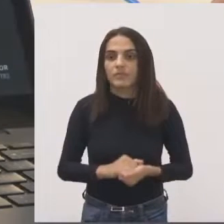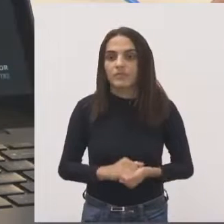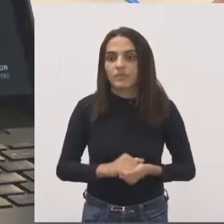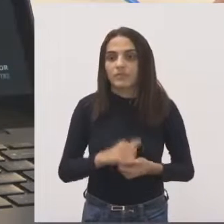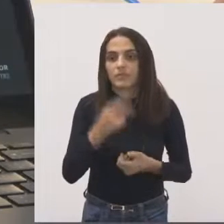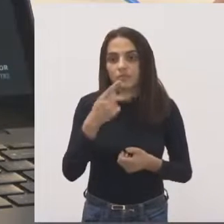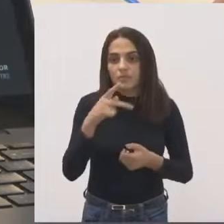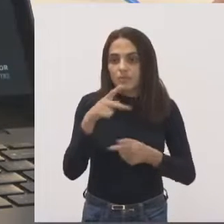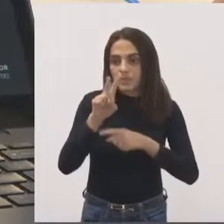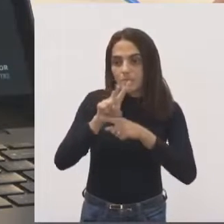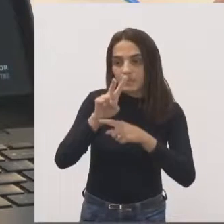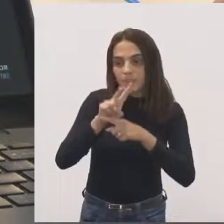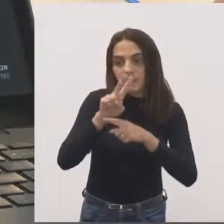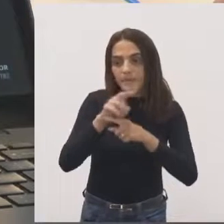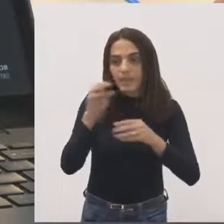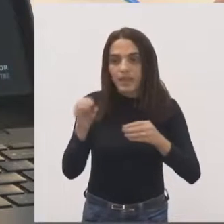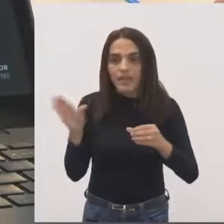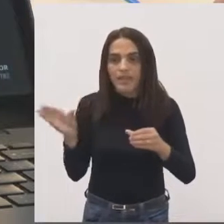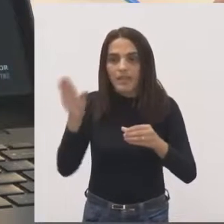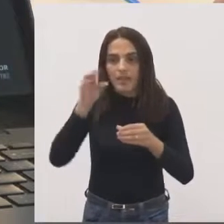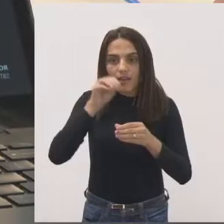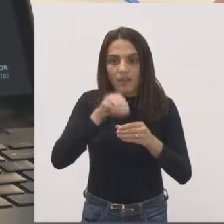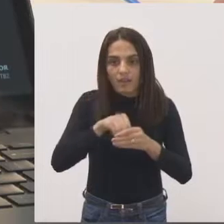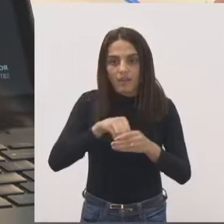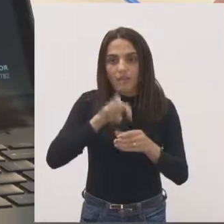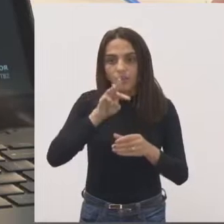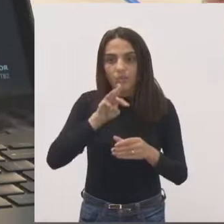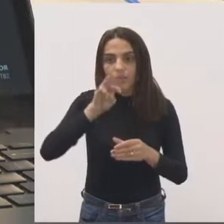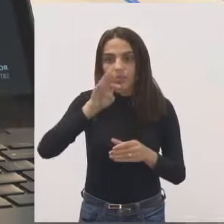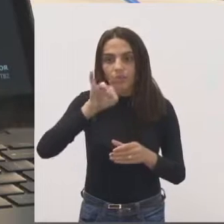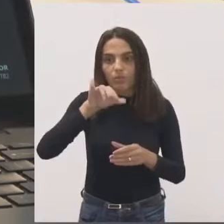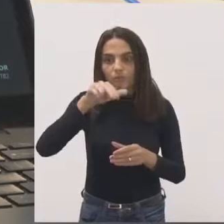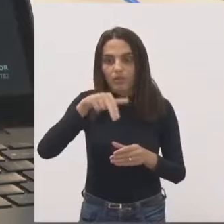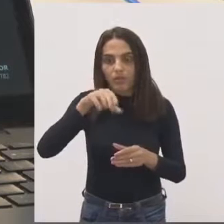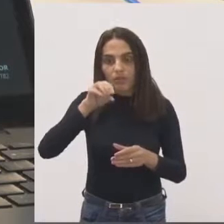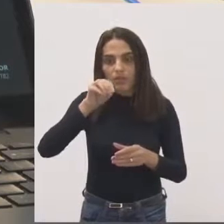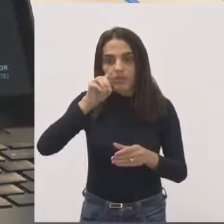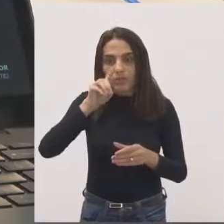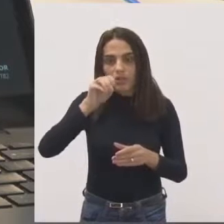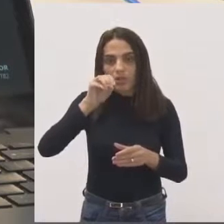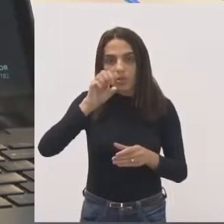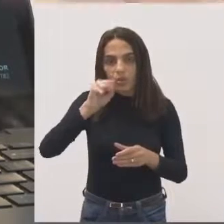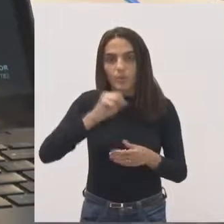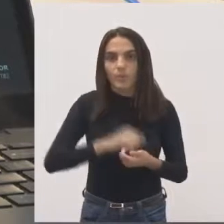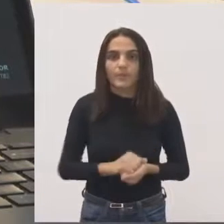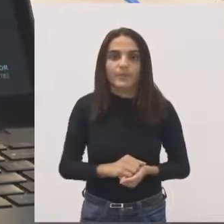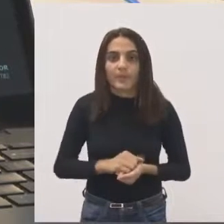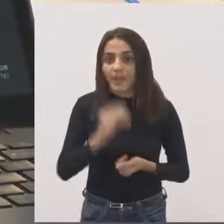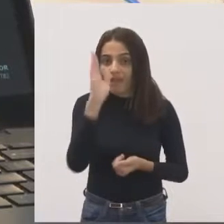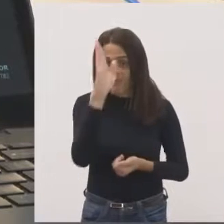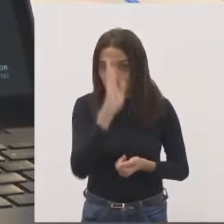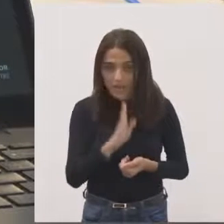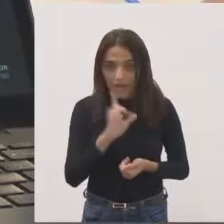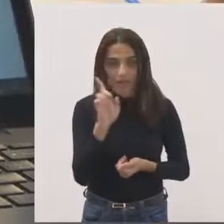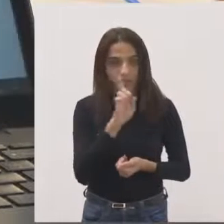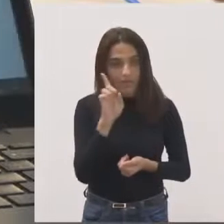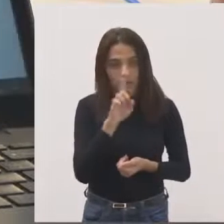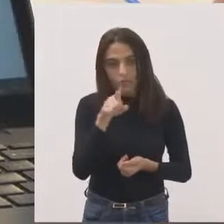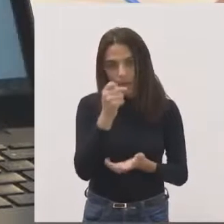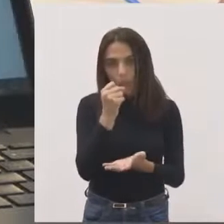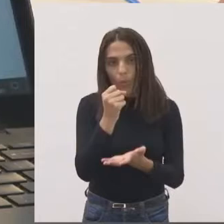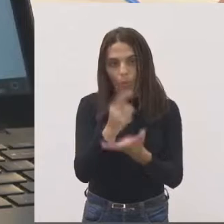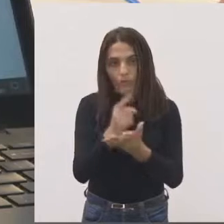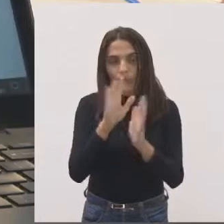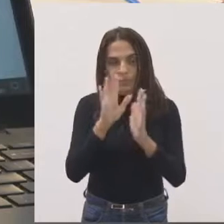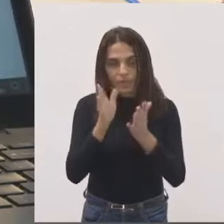a proteção que está dentro do Windows, tá bom? Então, ele vai fazer isso de graça, né? De graça não porque vocês já compraram essa licença, mas é